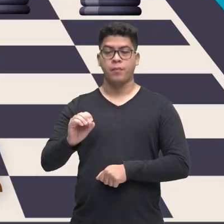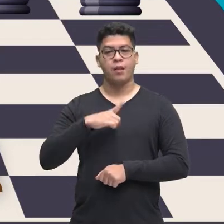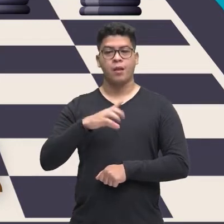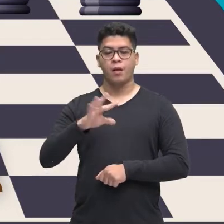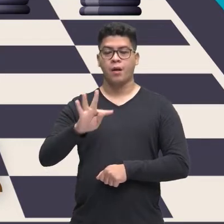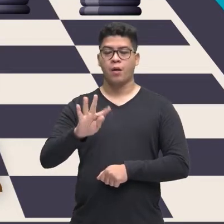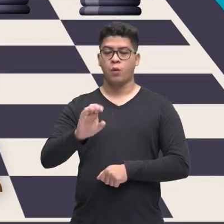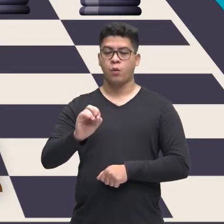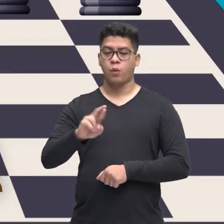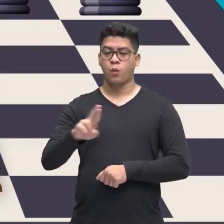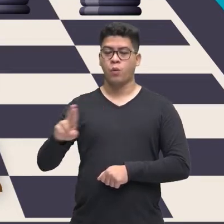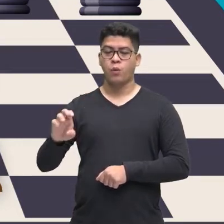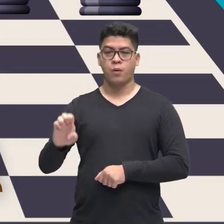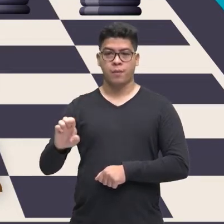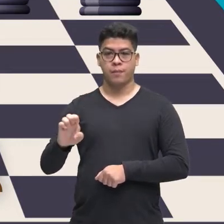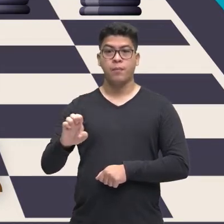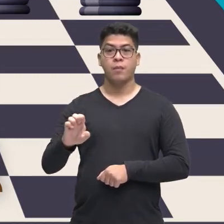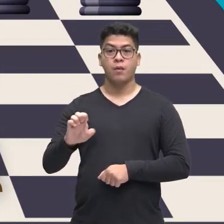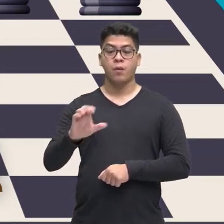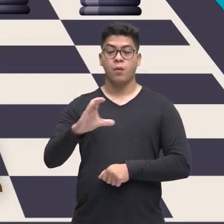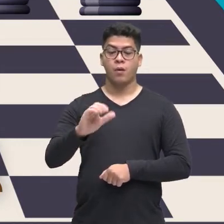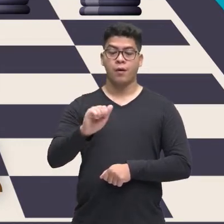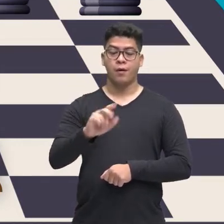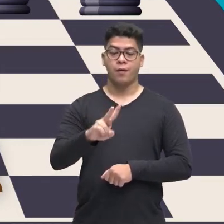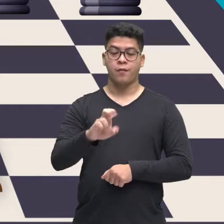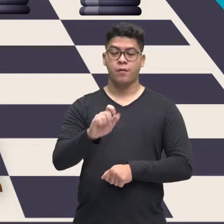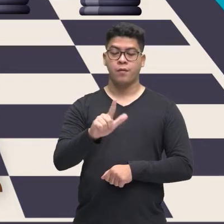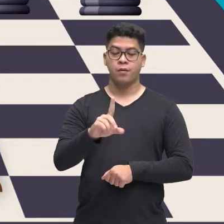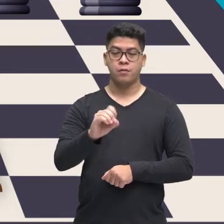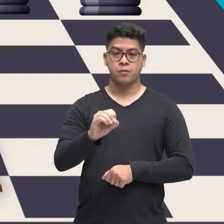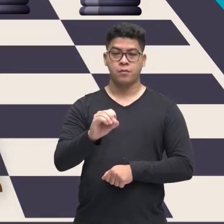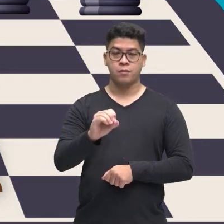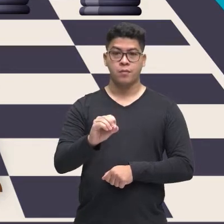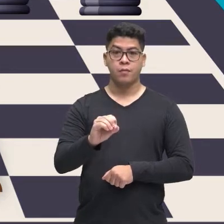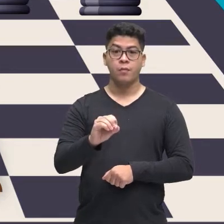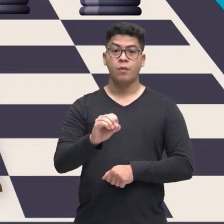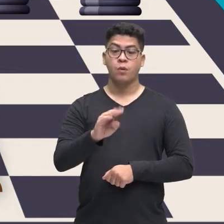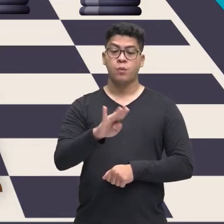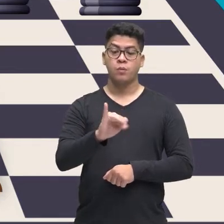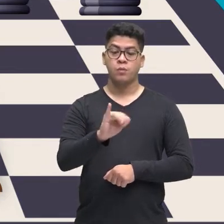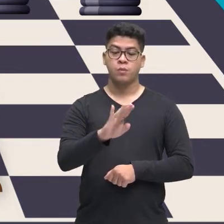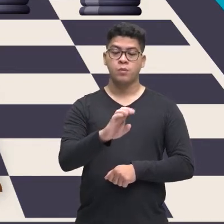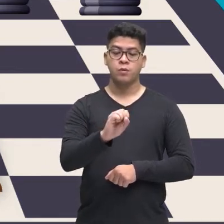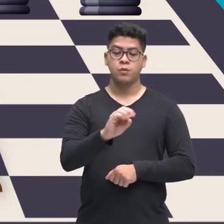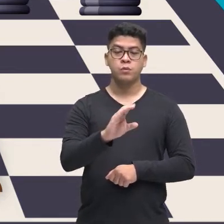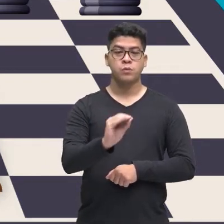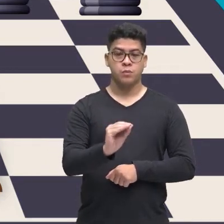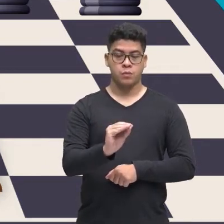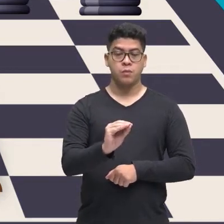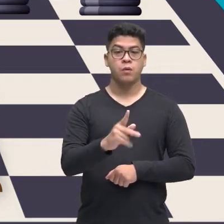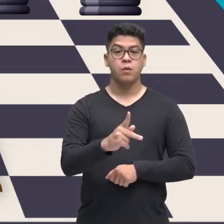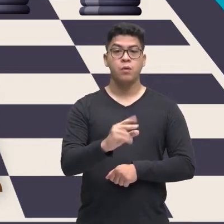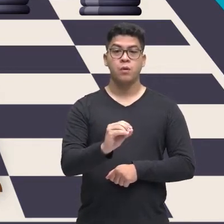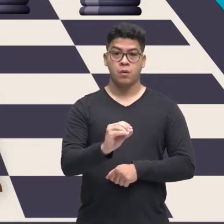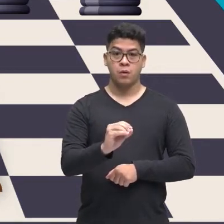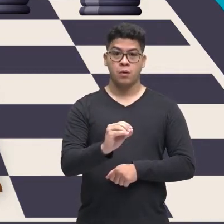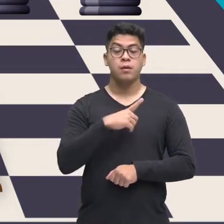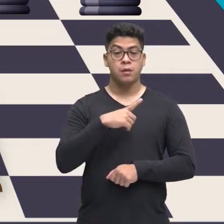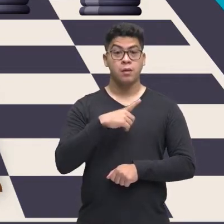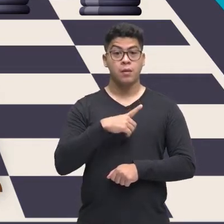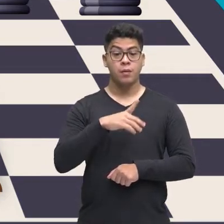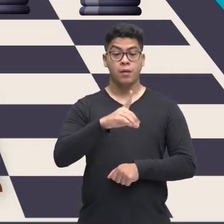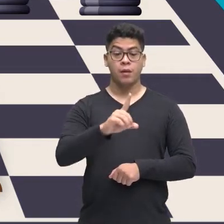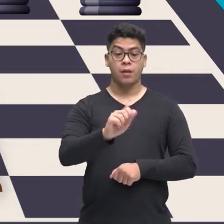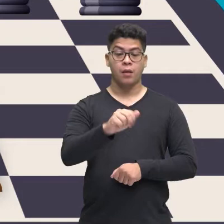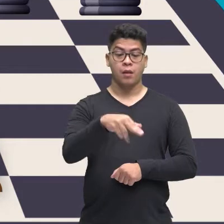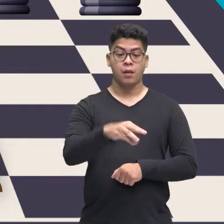cavalos nós temos os bispos o rei EA rainha né A Dama e o rei certo e cada um